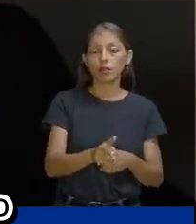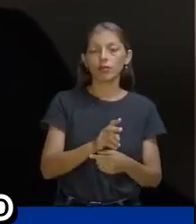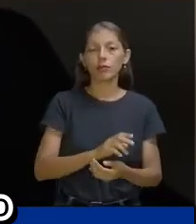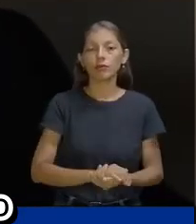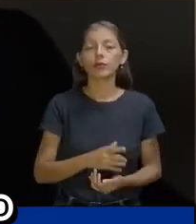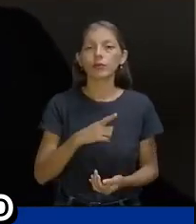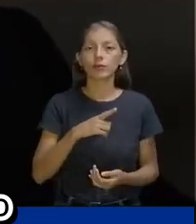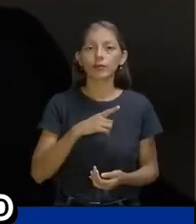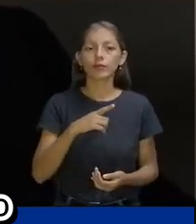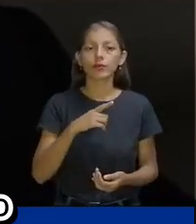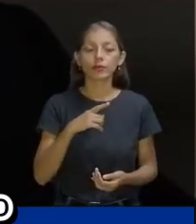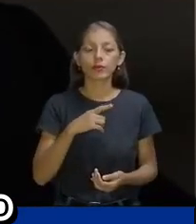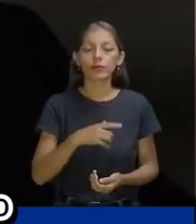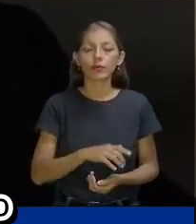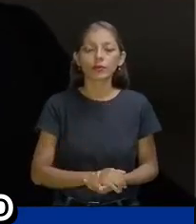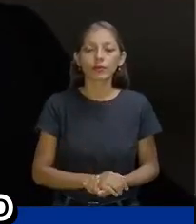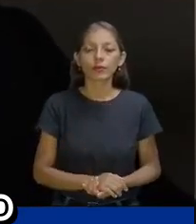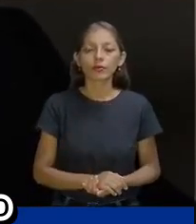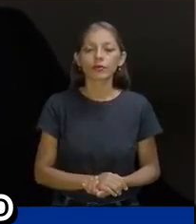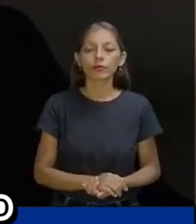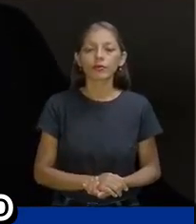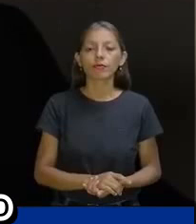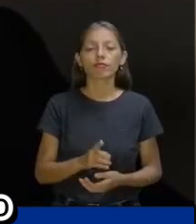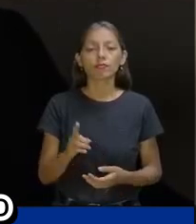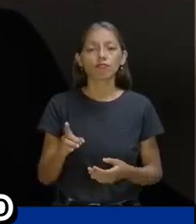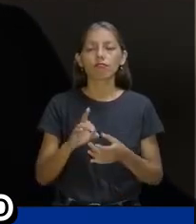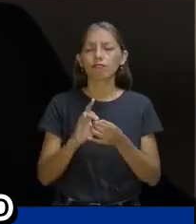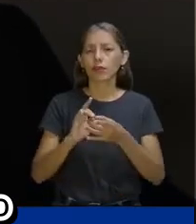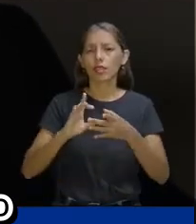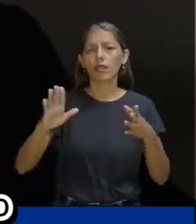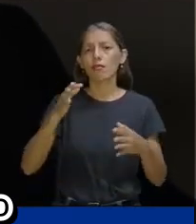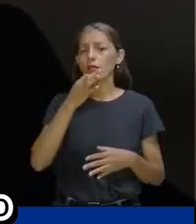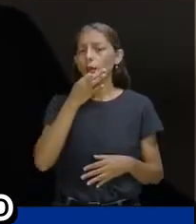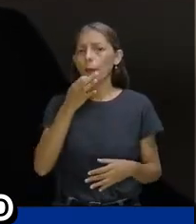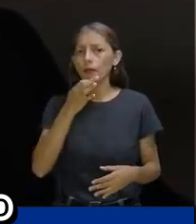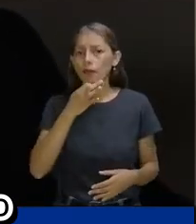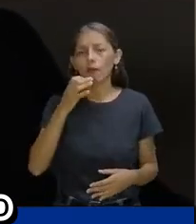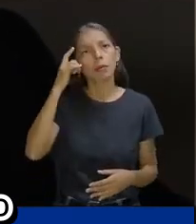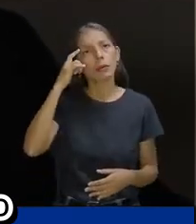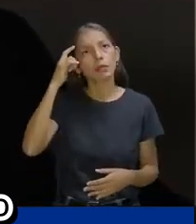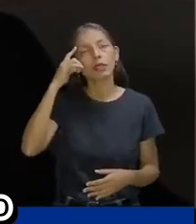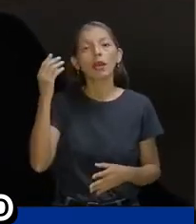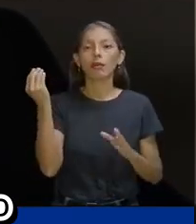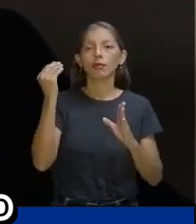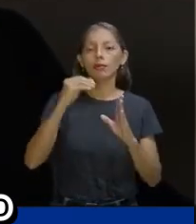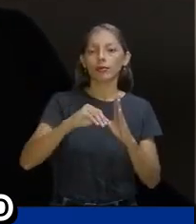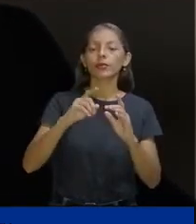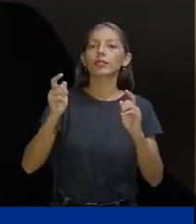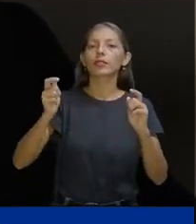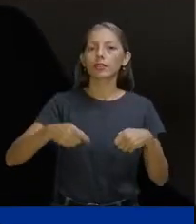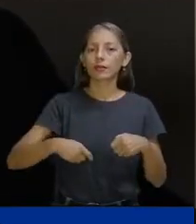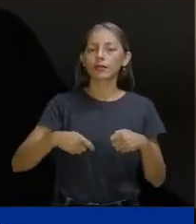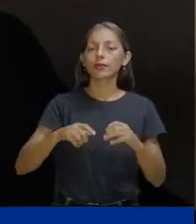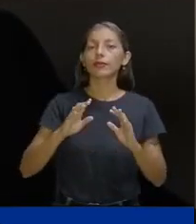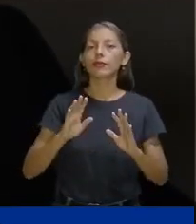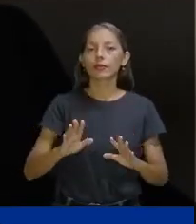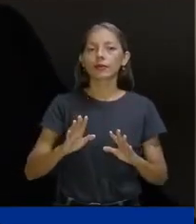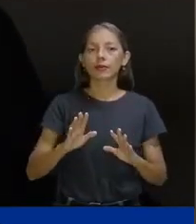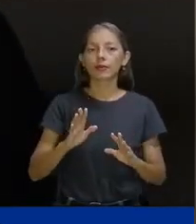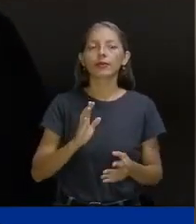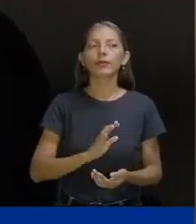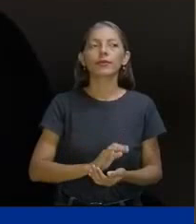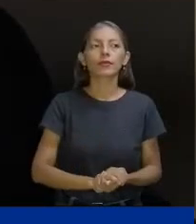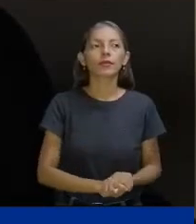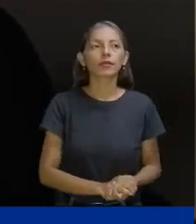ampliar e dizer que a liberdade de expressão, do pensamento, ela é quase que absoluta. A ministra Carmen fez